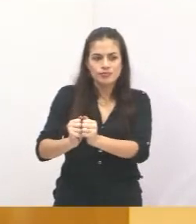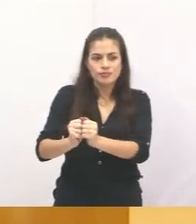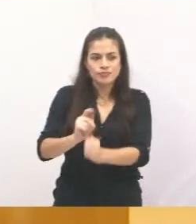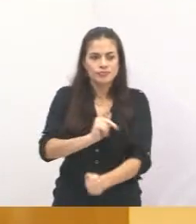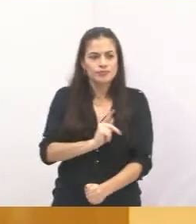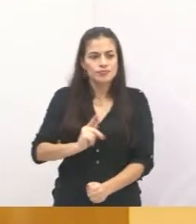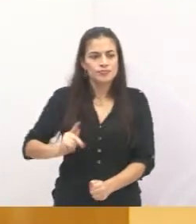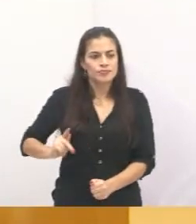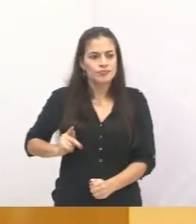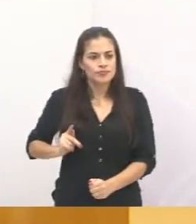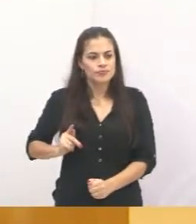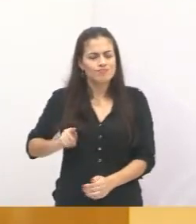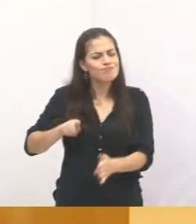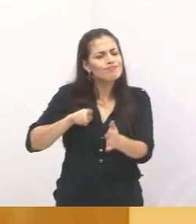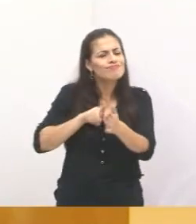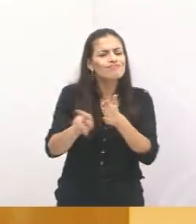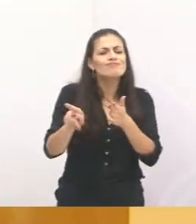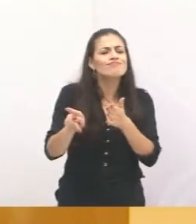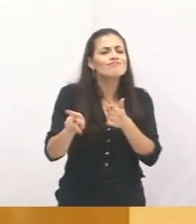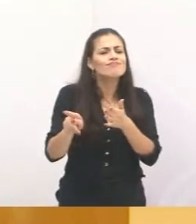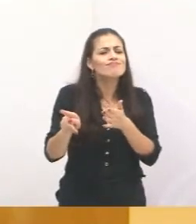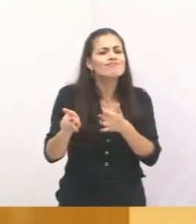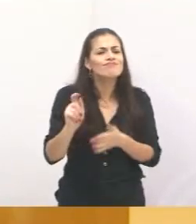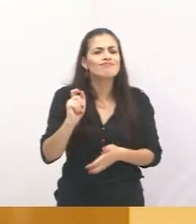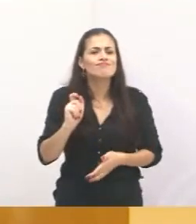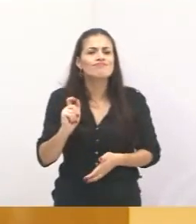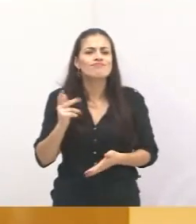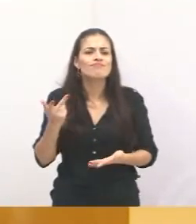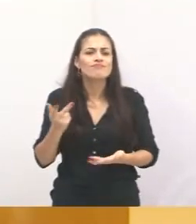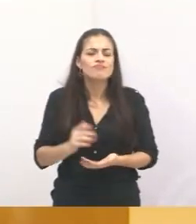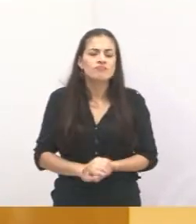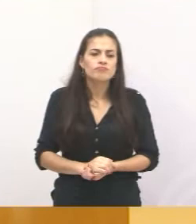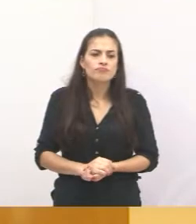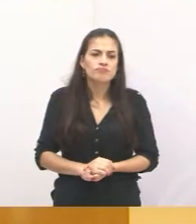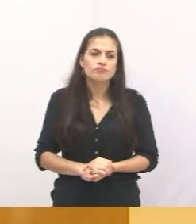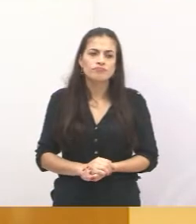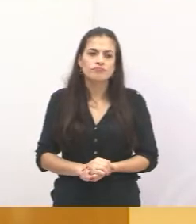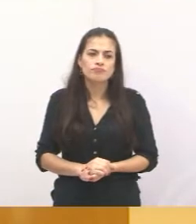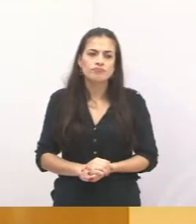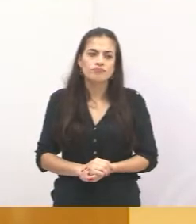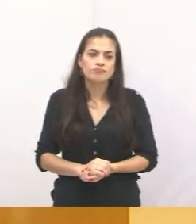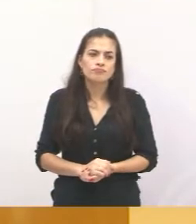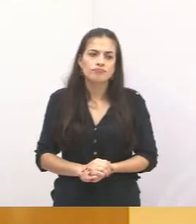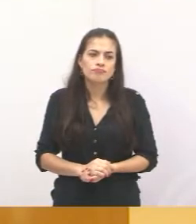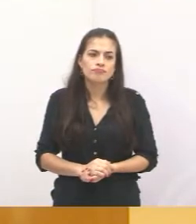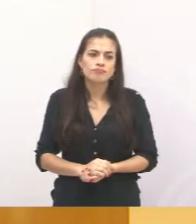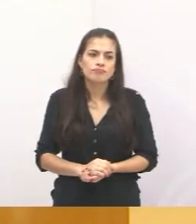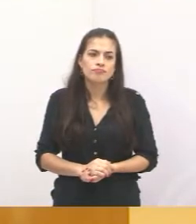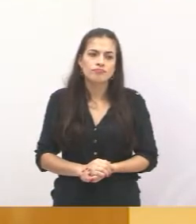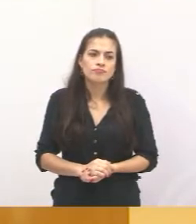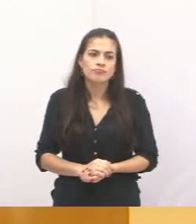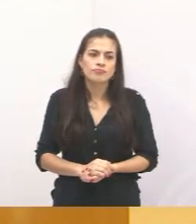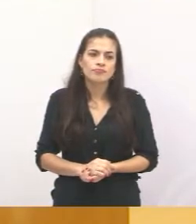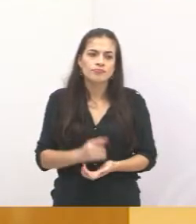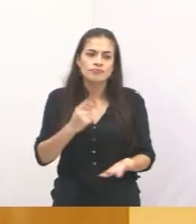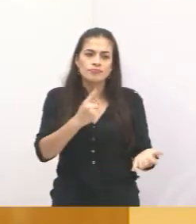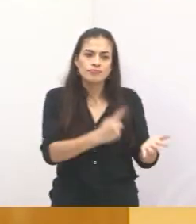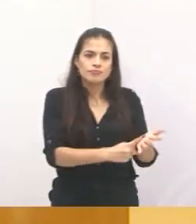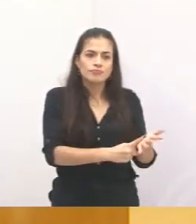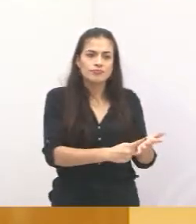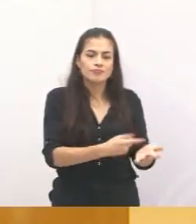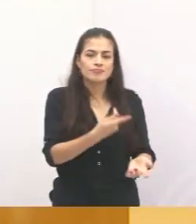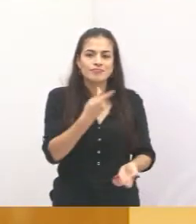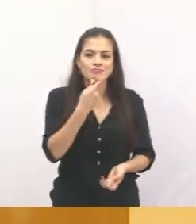questionei a minha fala dizendo, né, que as decisões que o Hernandes Barreto